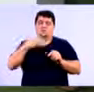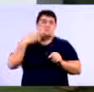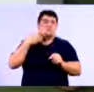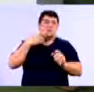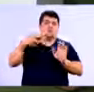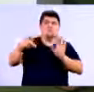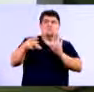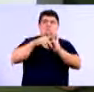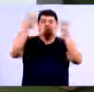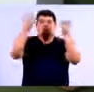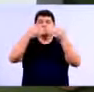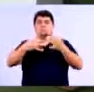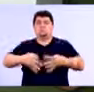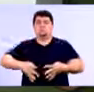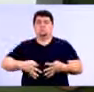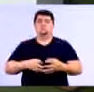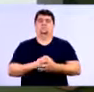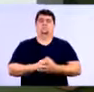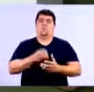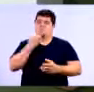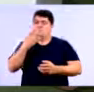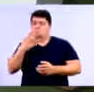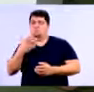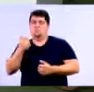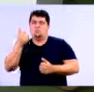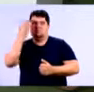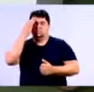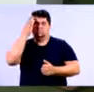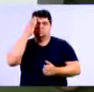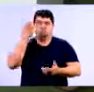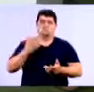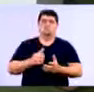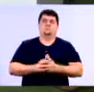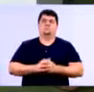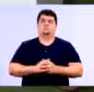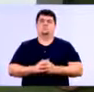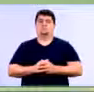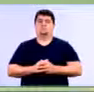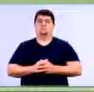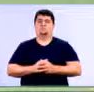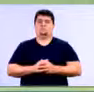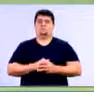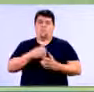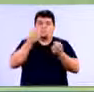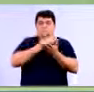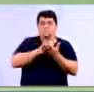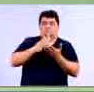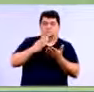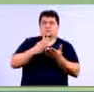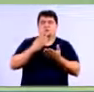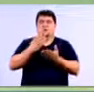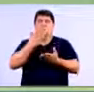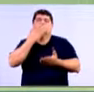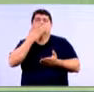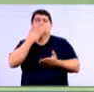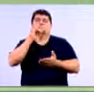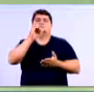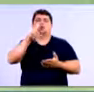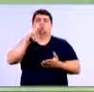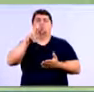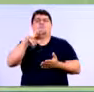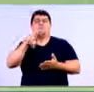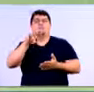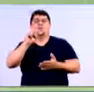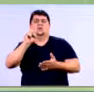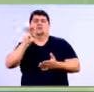banco. Certo, professora? Excelente, professor. Ótima essa análise. Ótimo. Então, vamos falar, então, dos tipos de investimentos financeiros? Então, vamos lá, os tipos